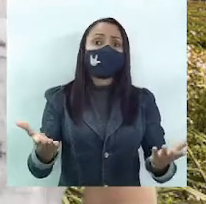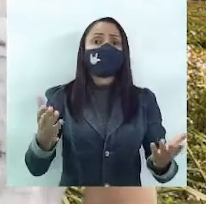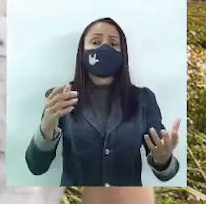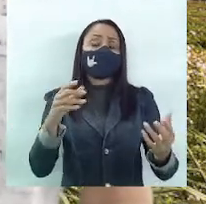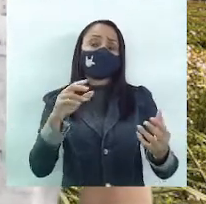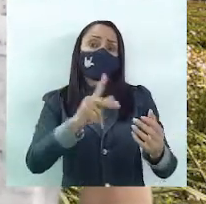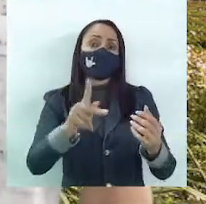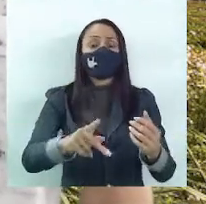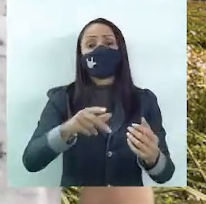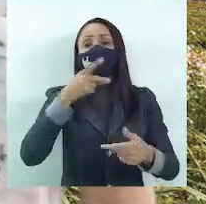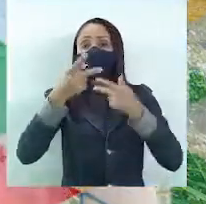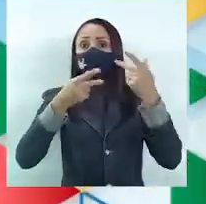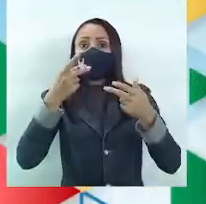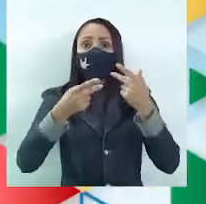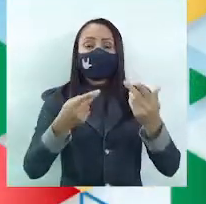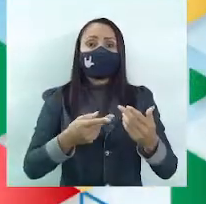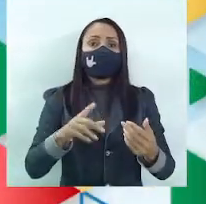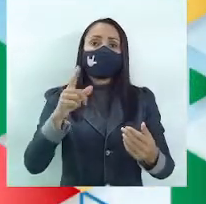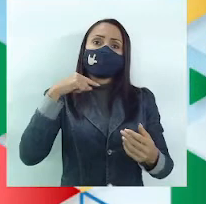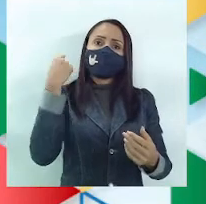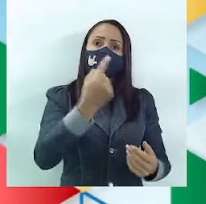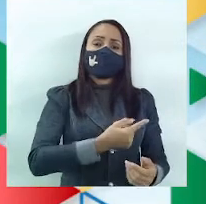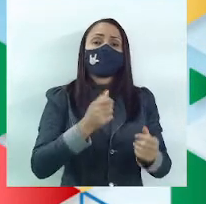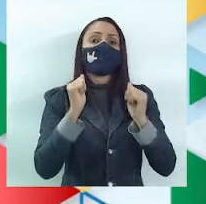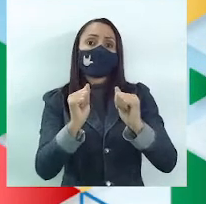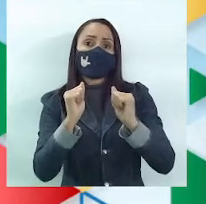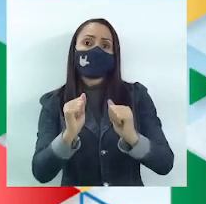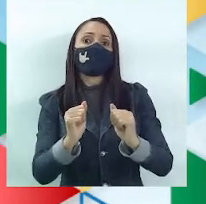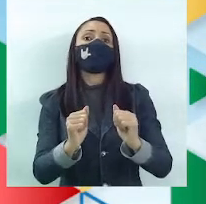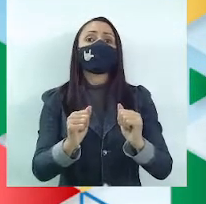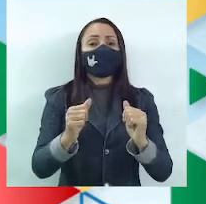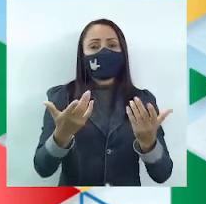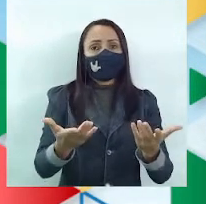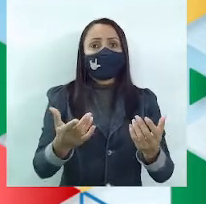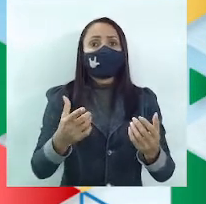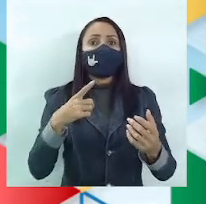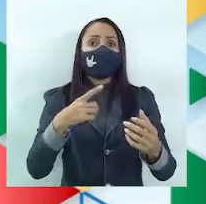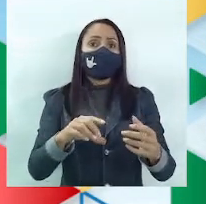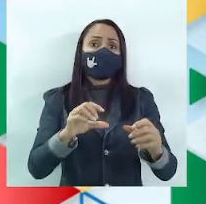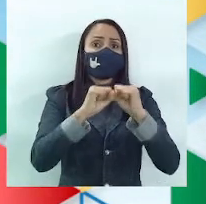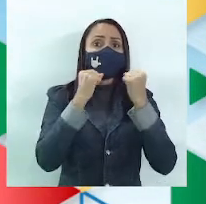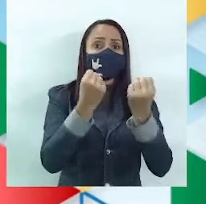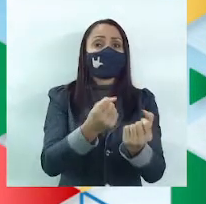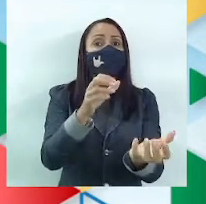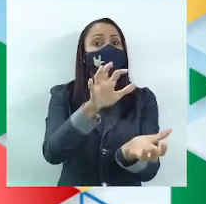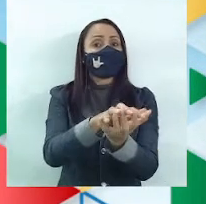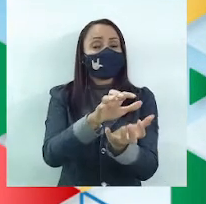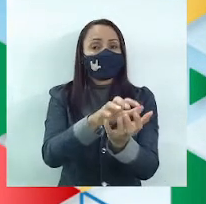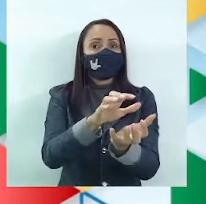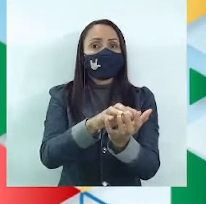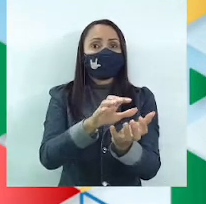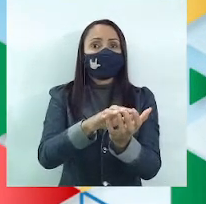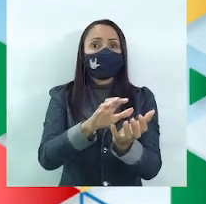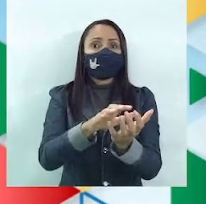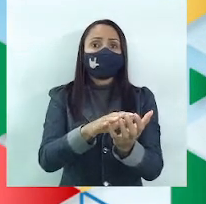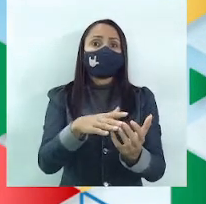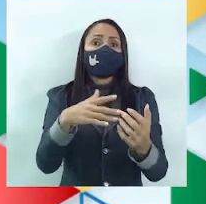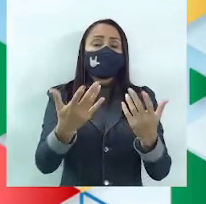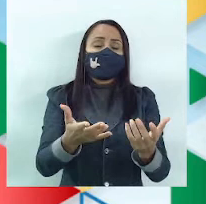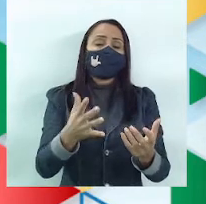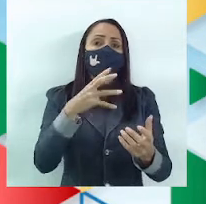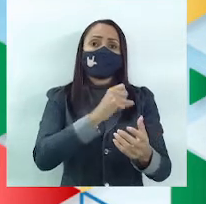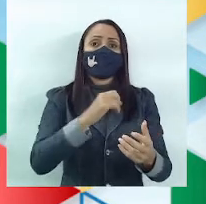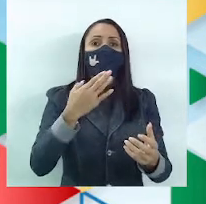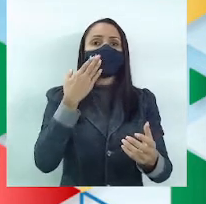professor mesmo falou, na tela nós podemos ver aqui mais uma vez Sociedade Pernambucana, Paixão pelo Açúcar e Saúde